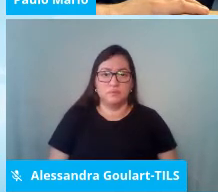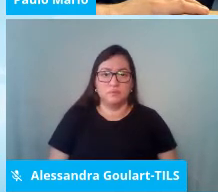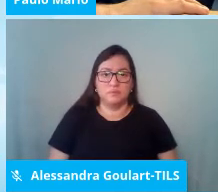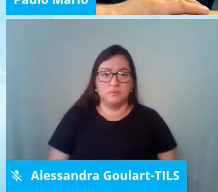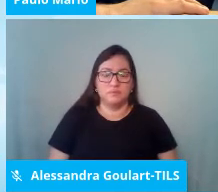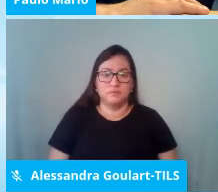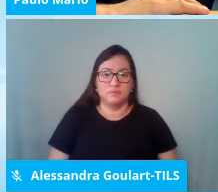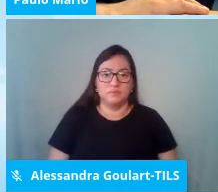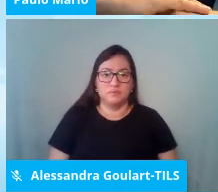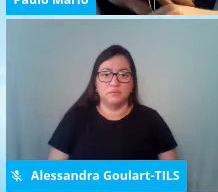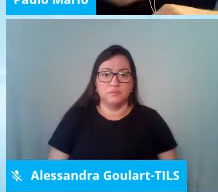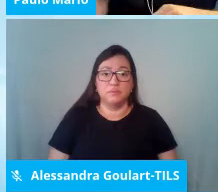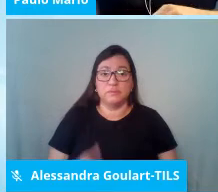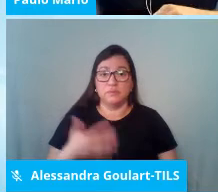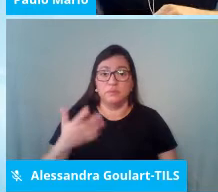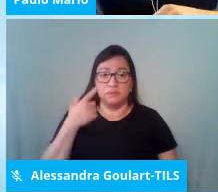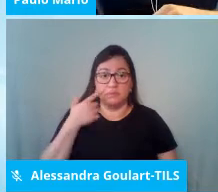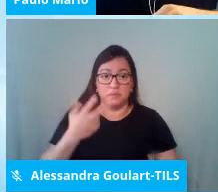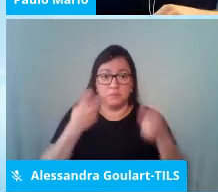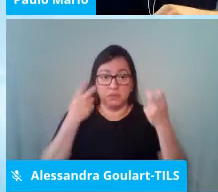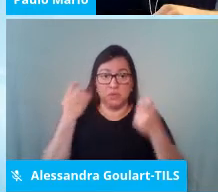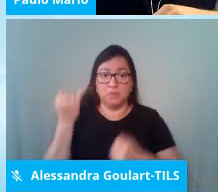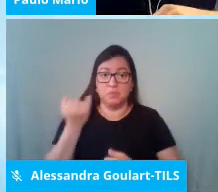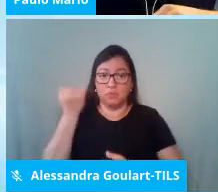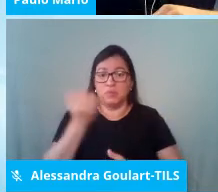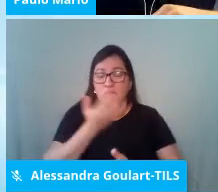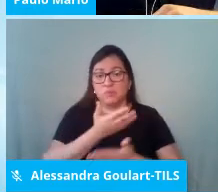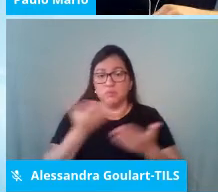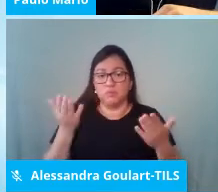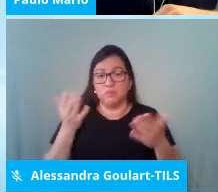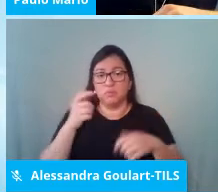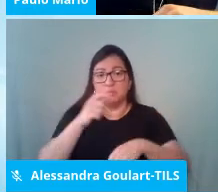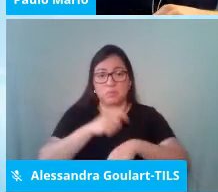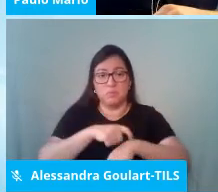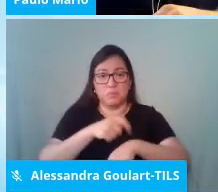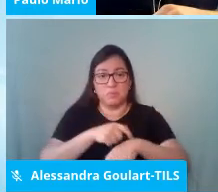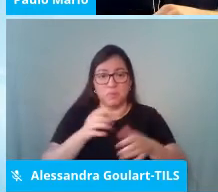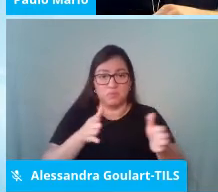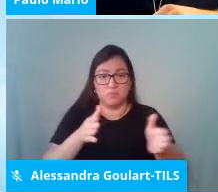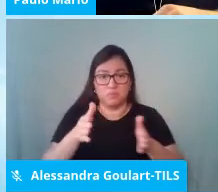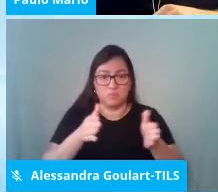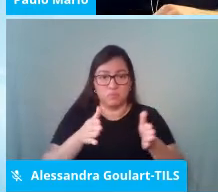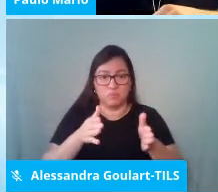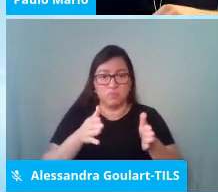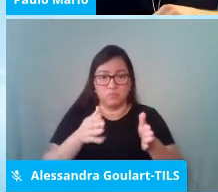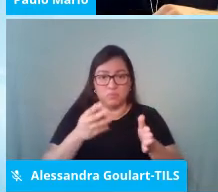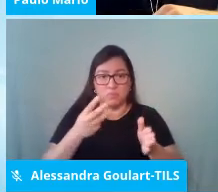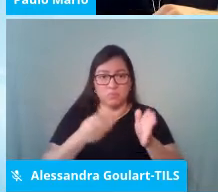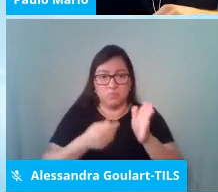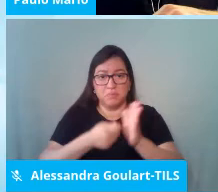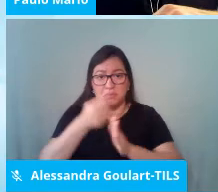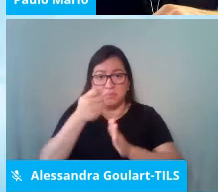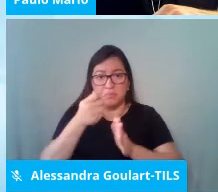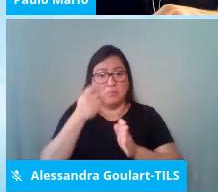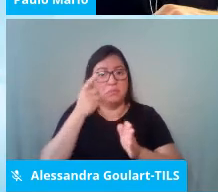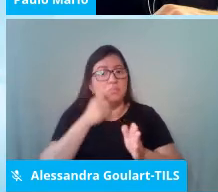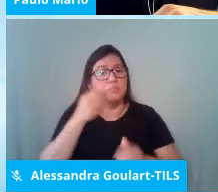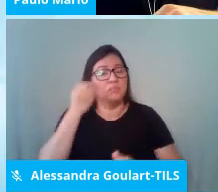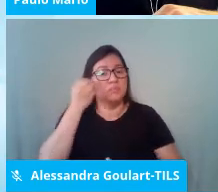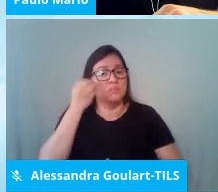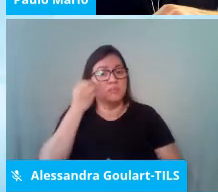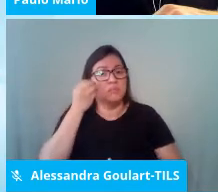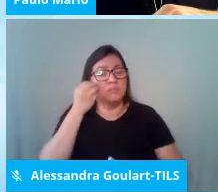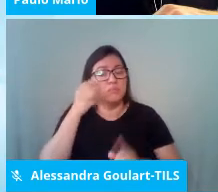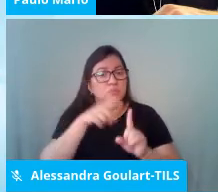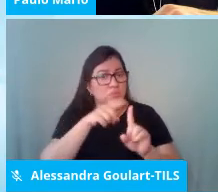E aí a importância do diagnóstico no primeiro trimestre da gestação, né? Para dar tempo para a gente fazer o diagnóstico e fazer